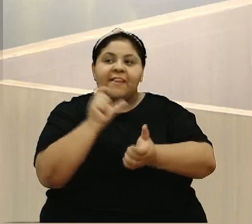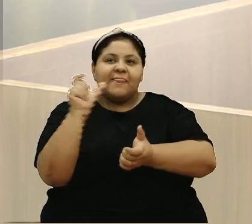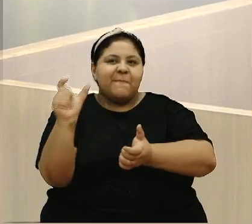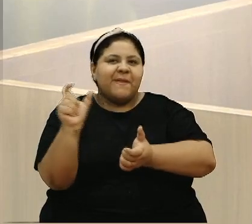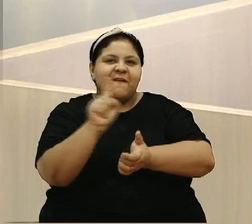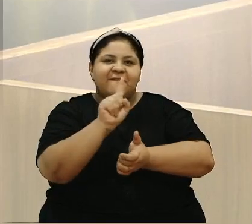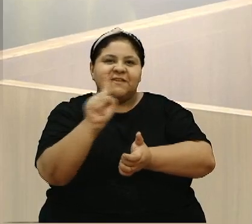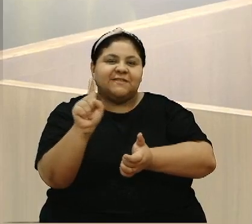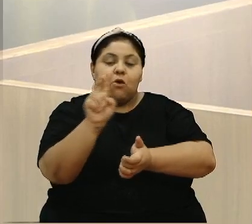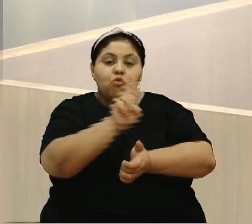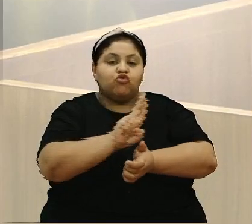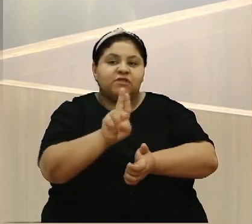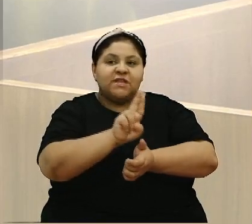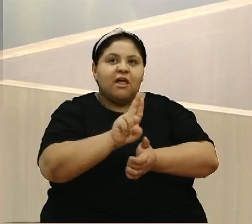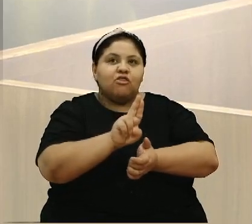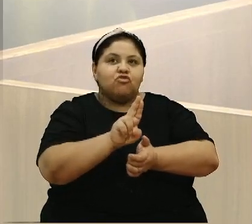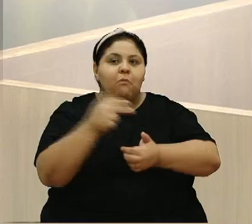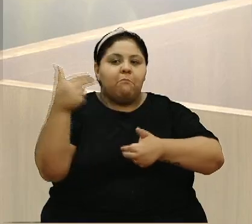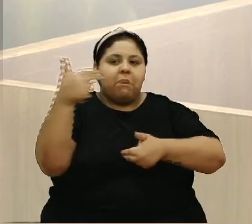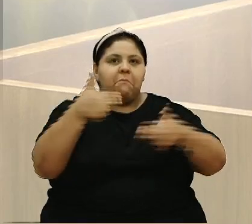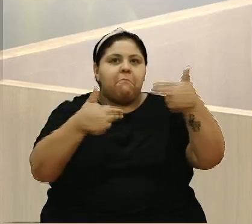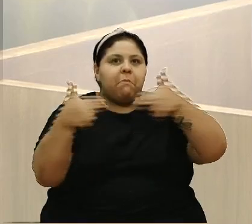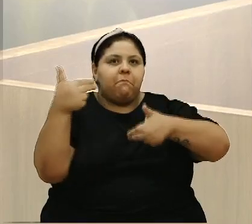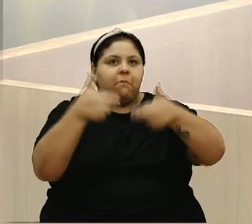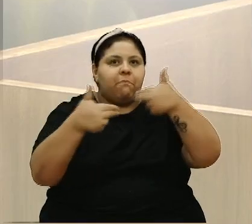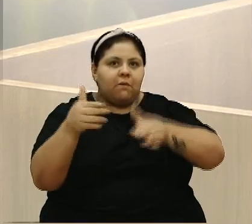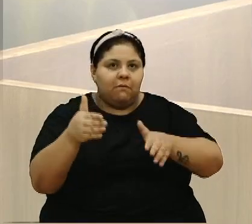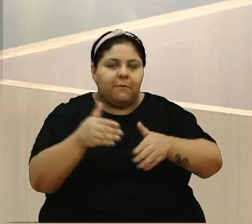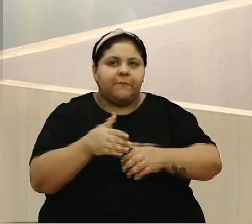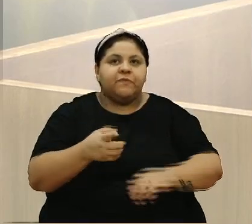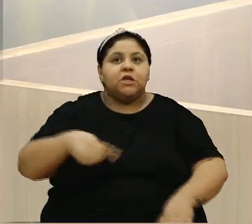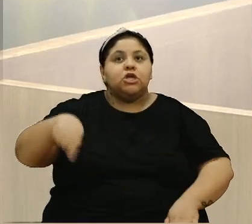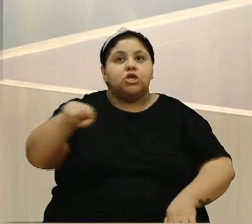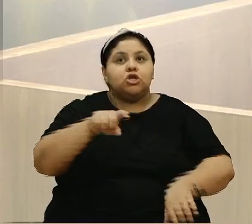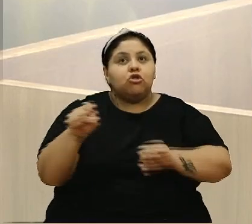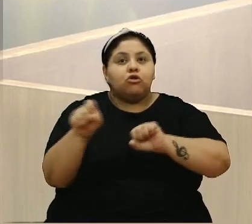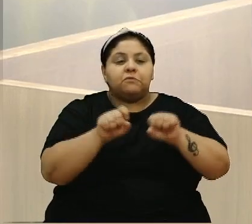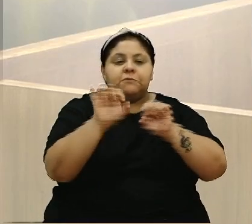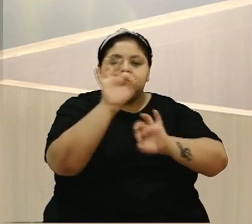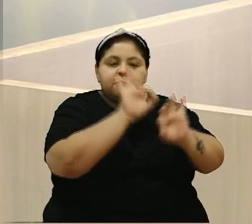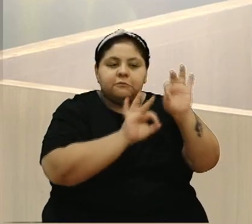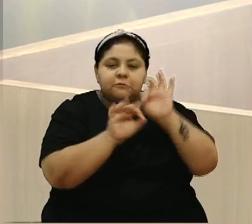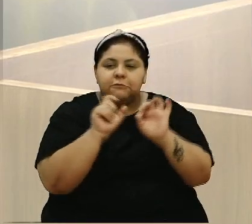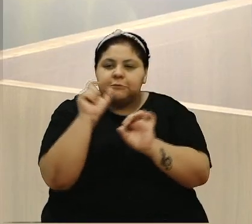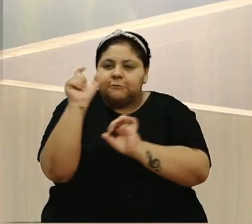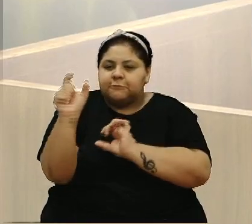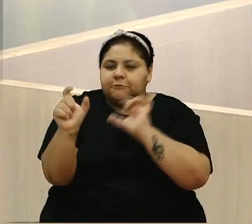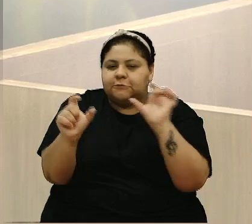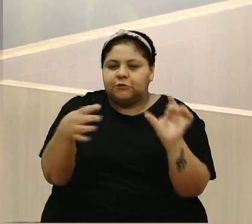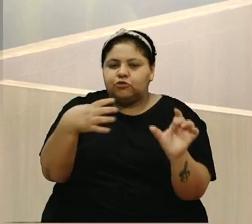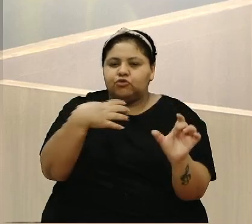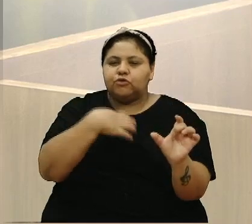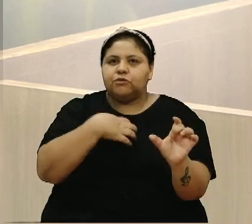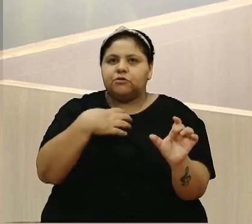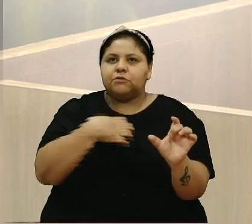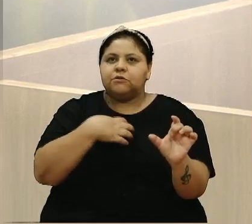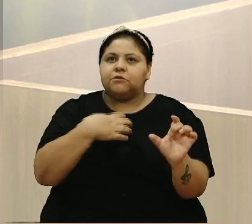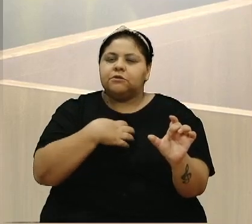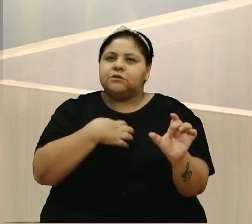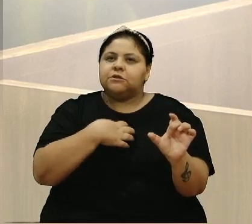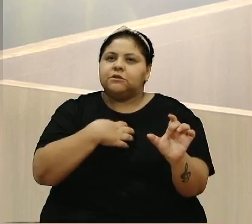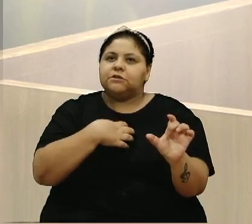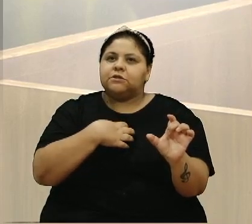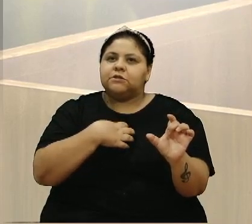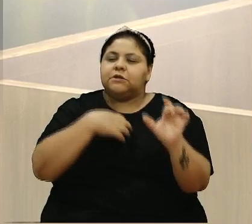armas. E que nós possamos articular as palavras de um modo que a gente leve para o povo